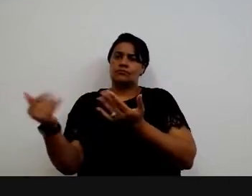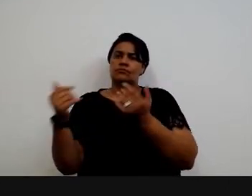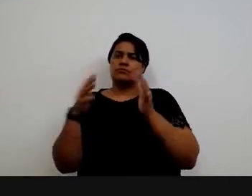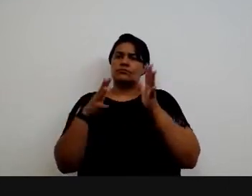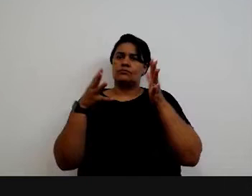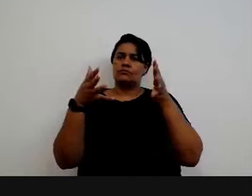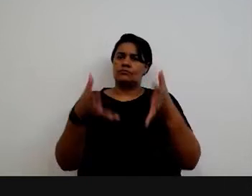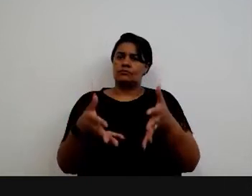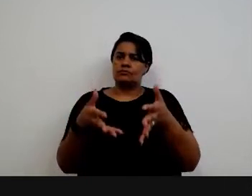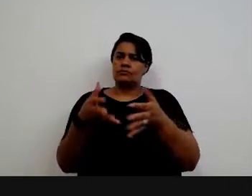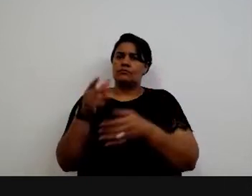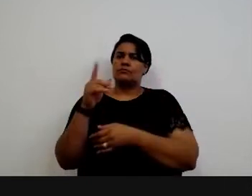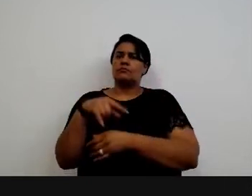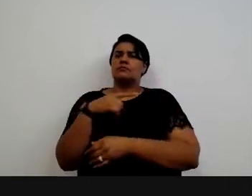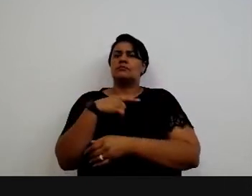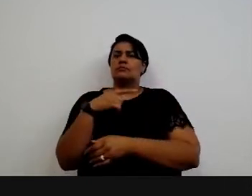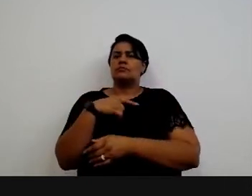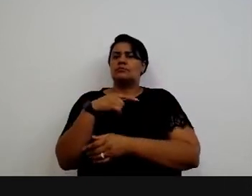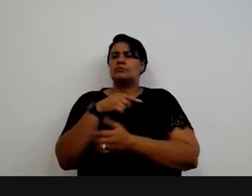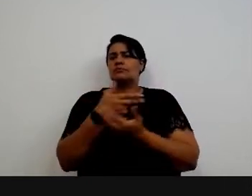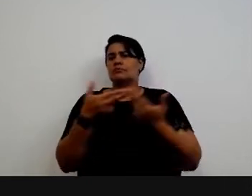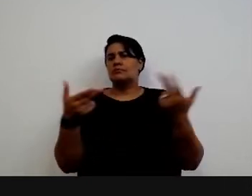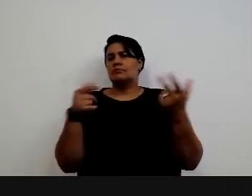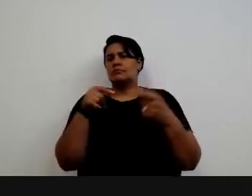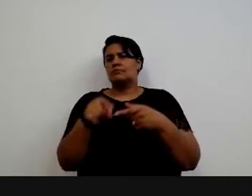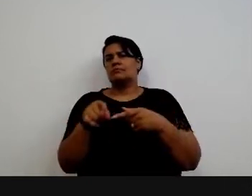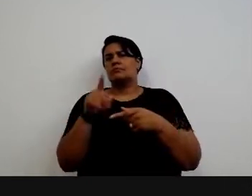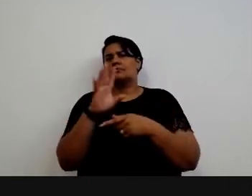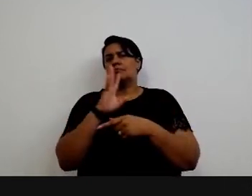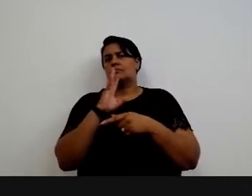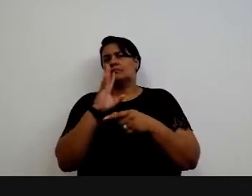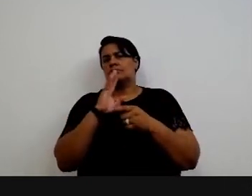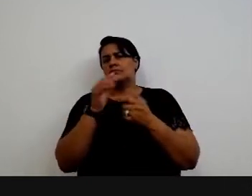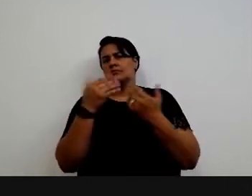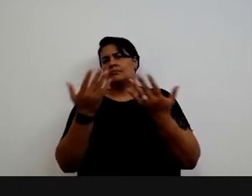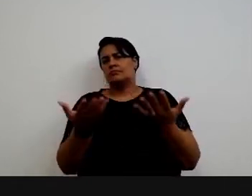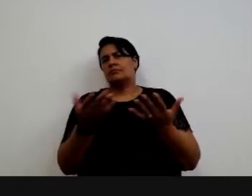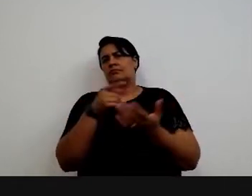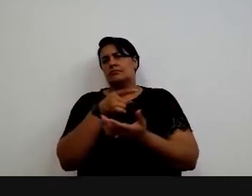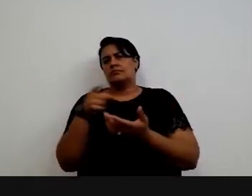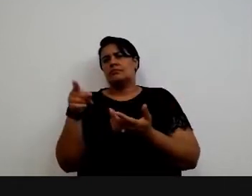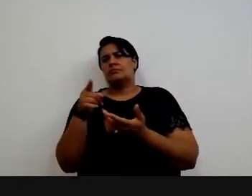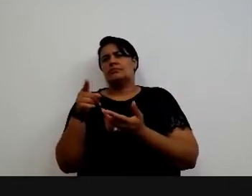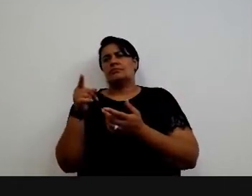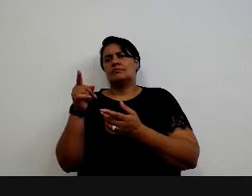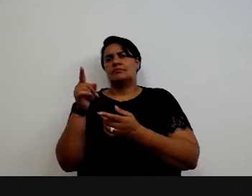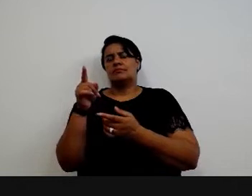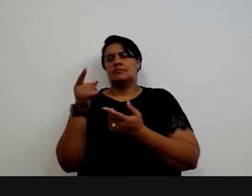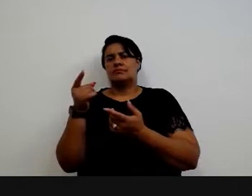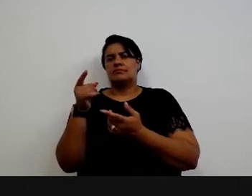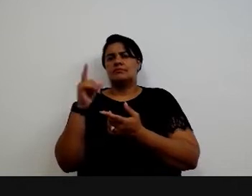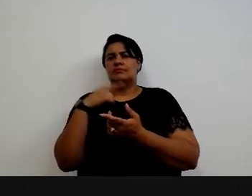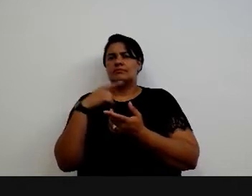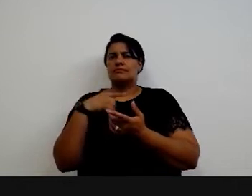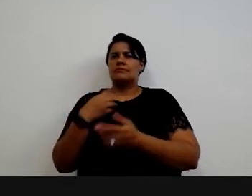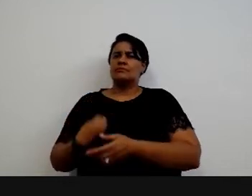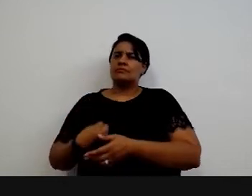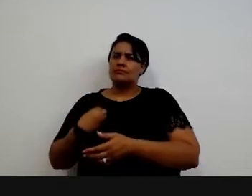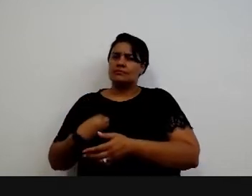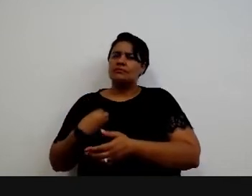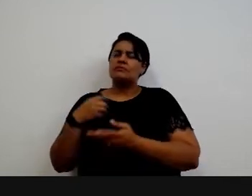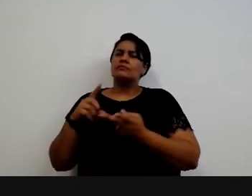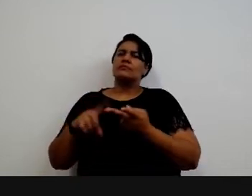área de influência, leva esse conhecimento, leva essa prática, essa vivência para a sua família, para a